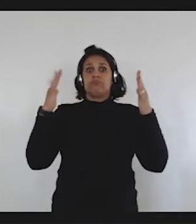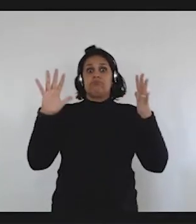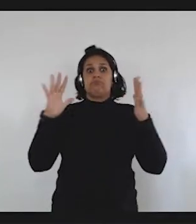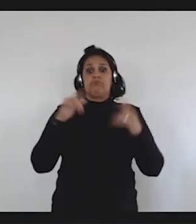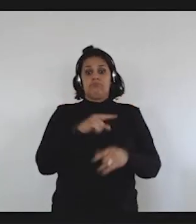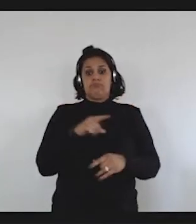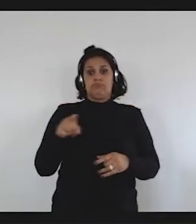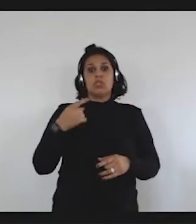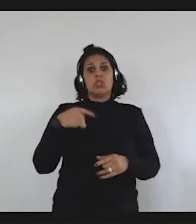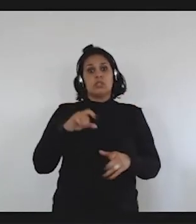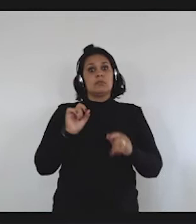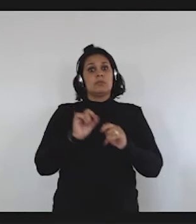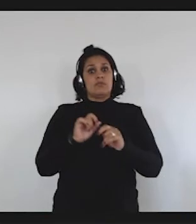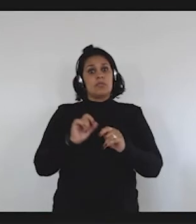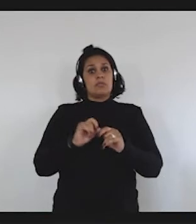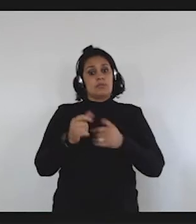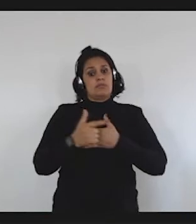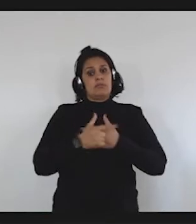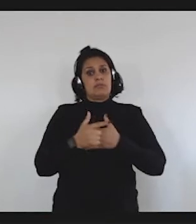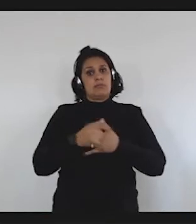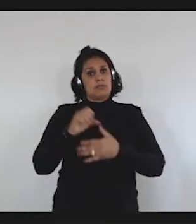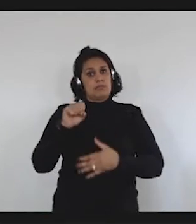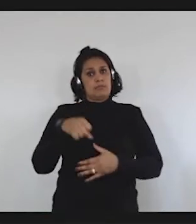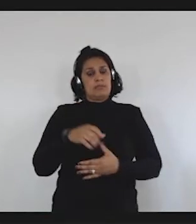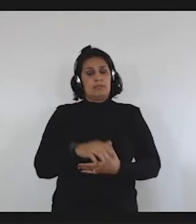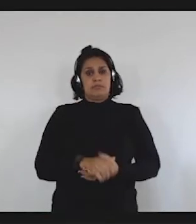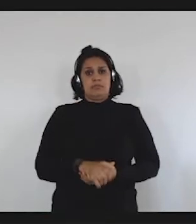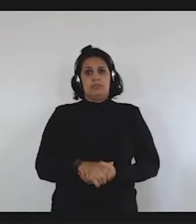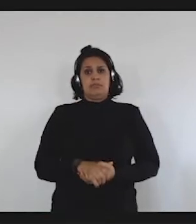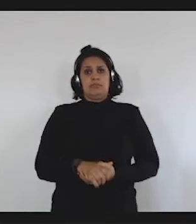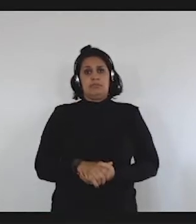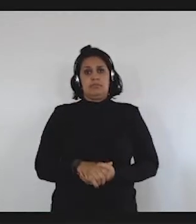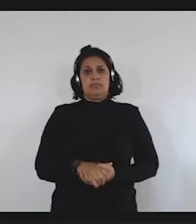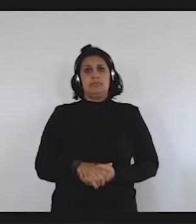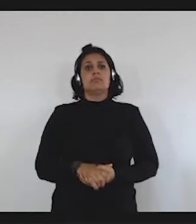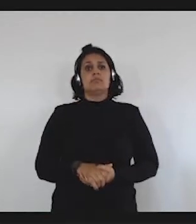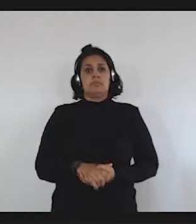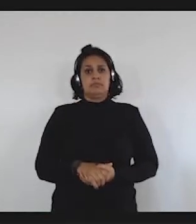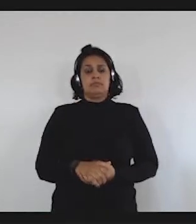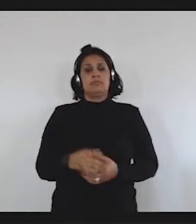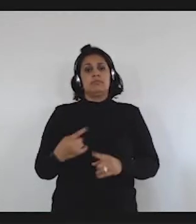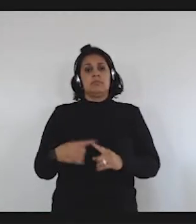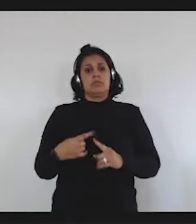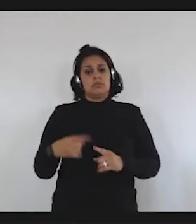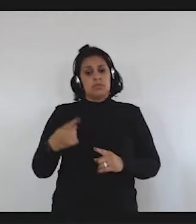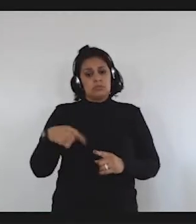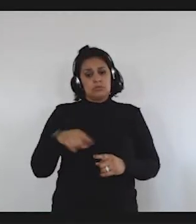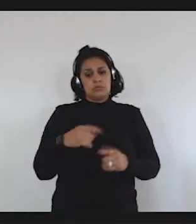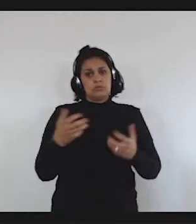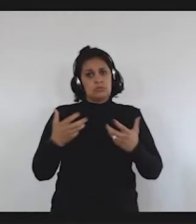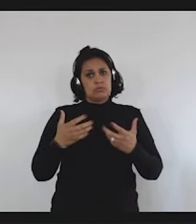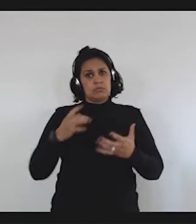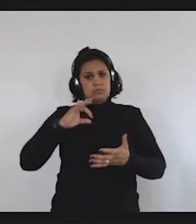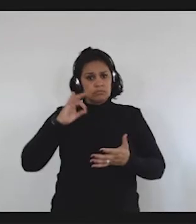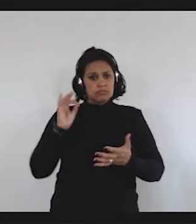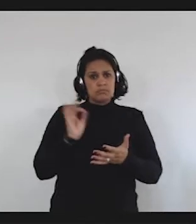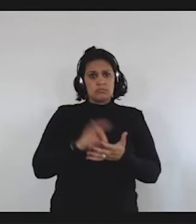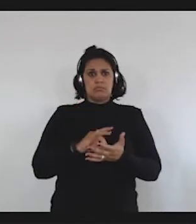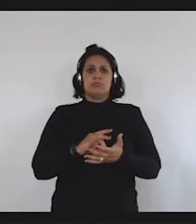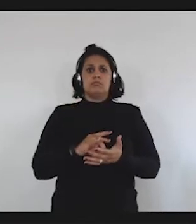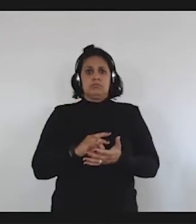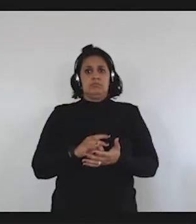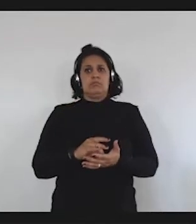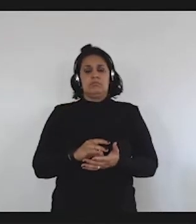faremos o nosso papel também, como eu disse, para consolidar essa conquista e amanhã ou depois